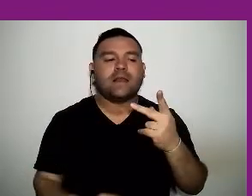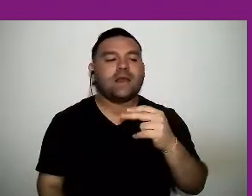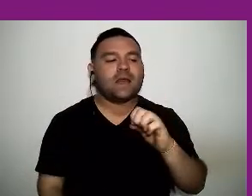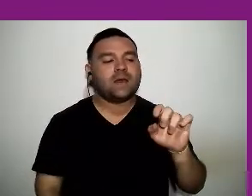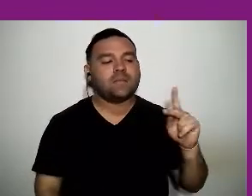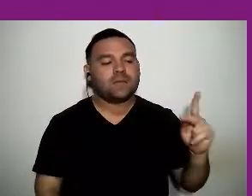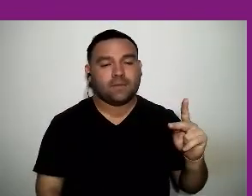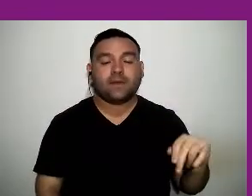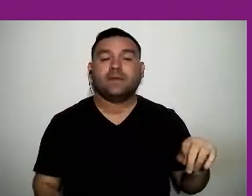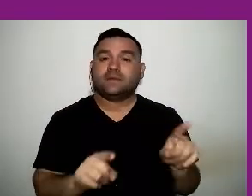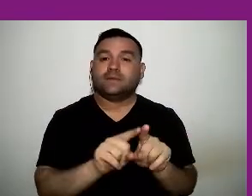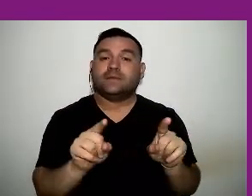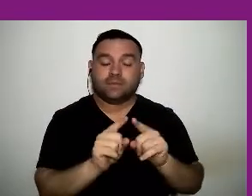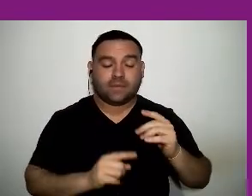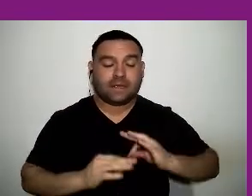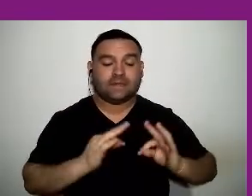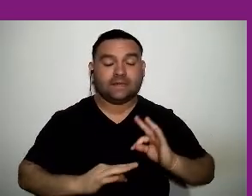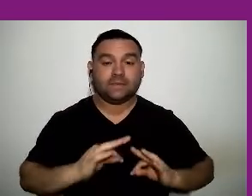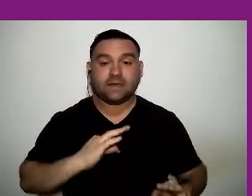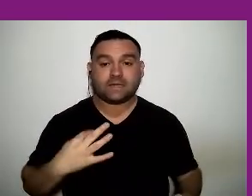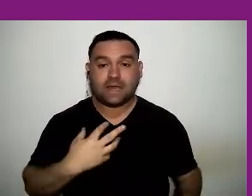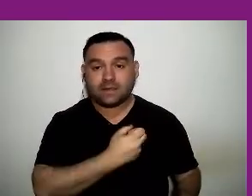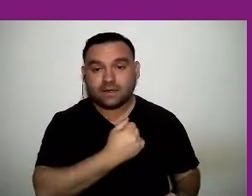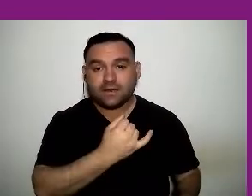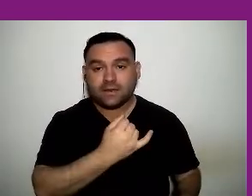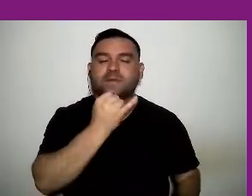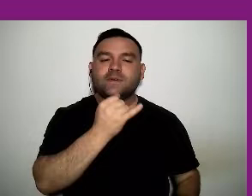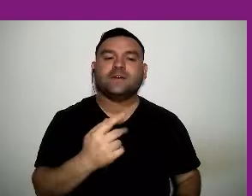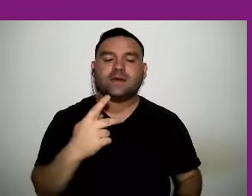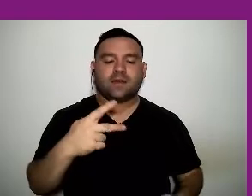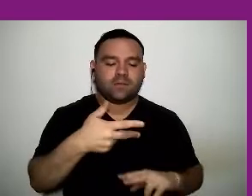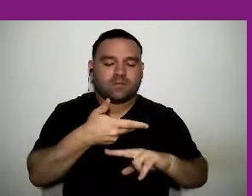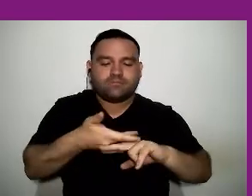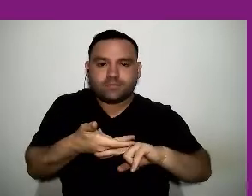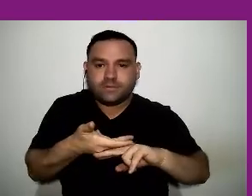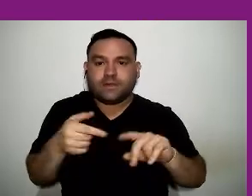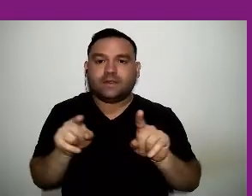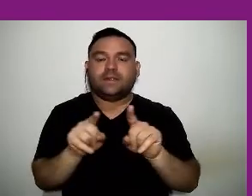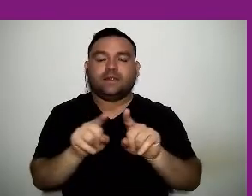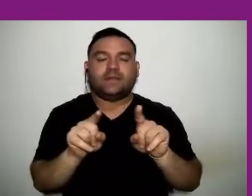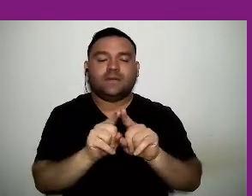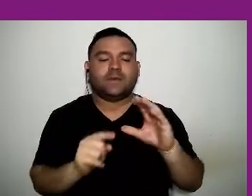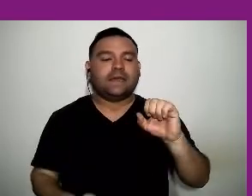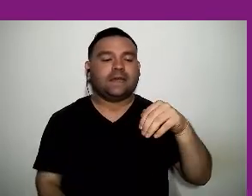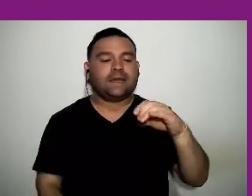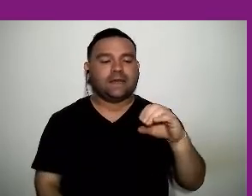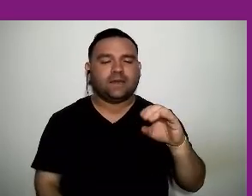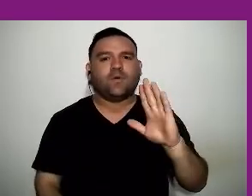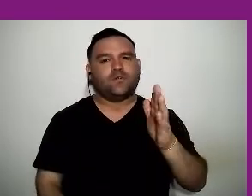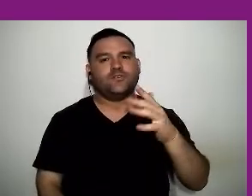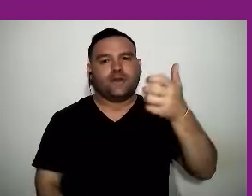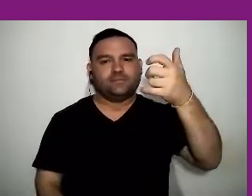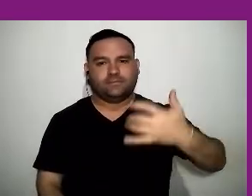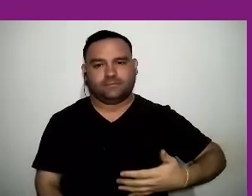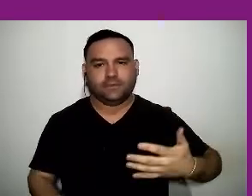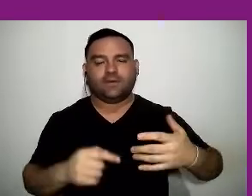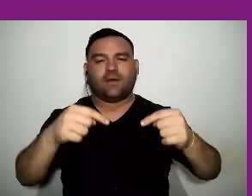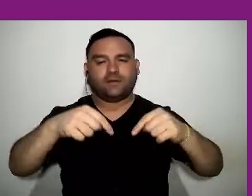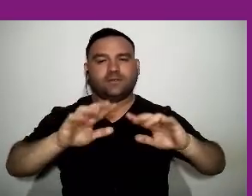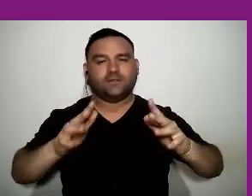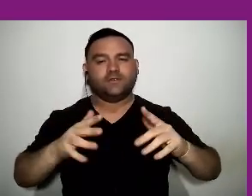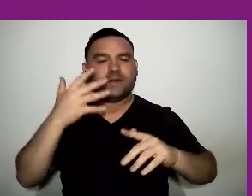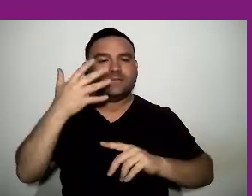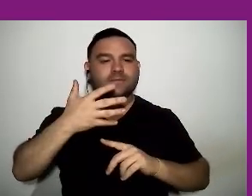PIP, e terapias de resgate, como posição prona e a própria ECMO, que também já foi comentada